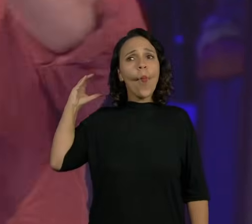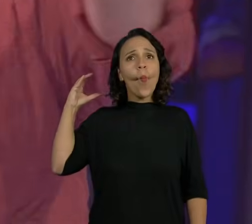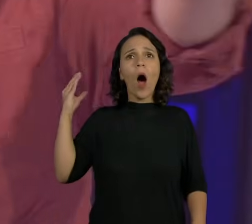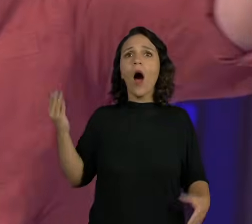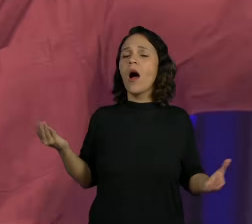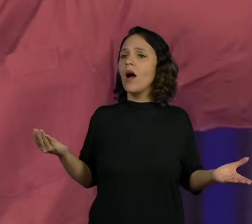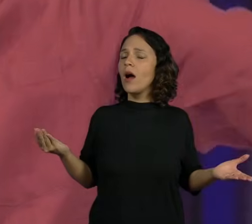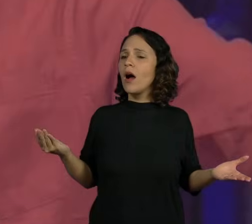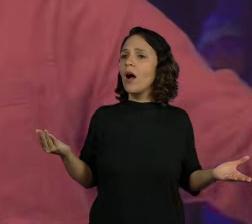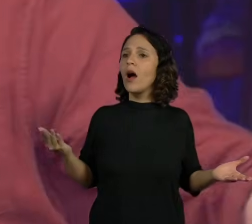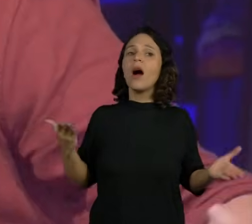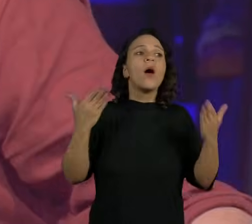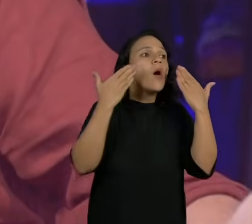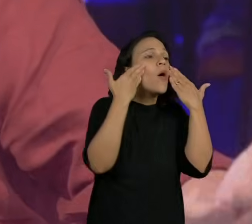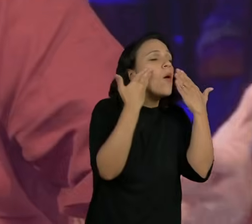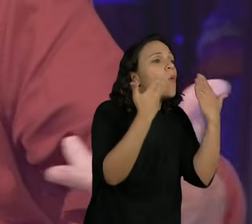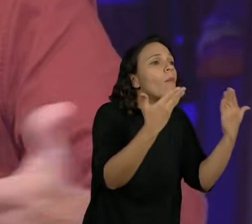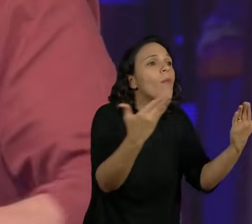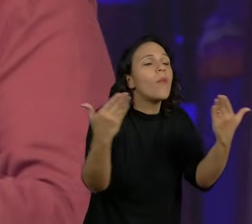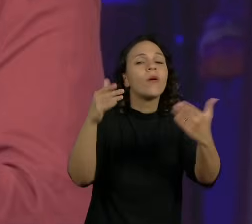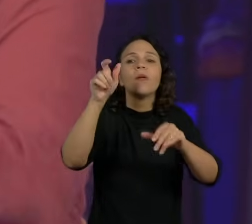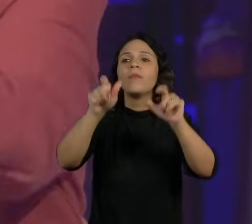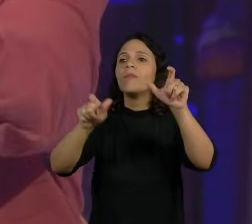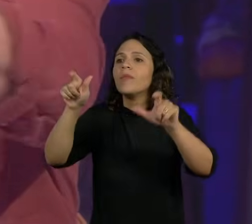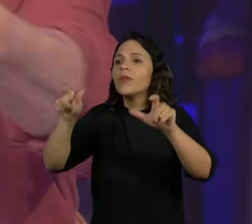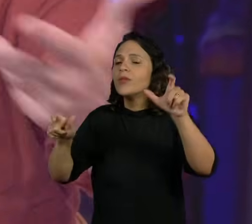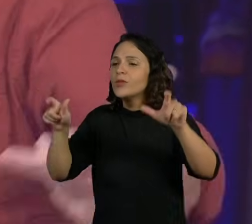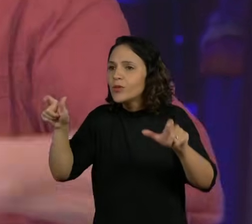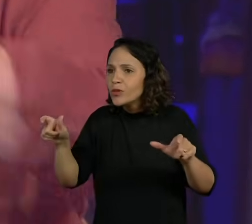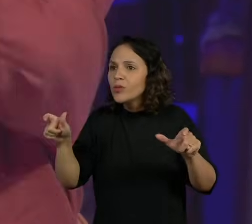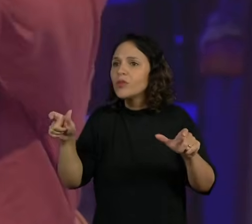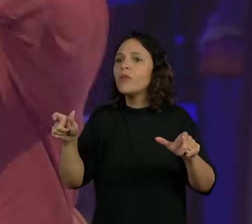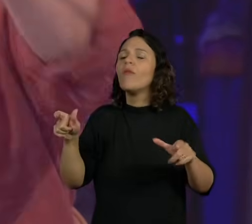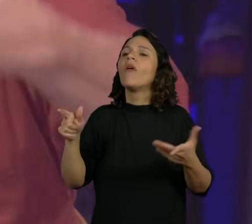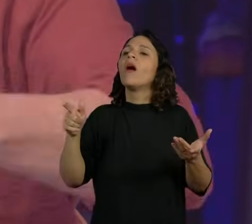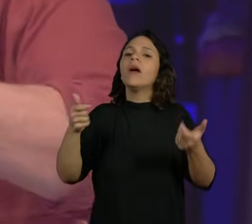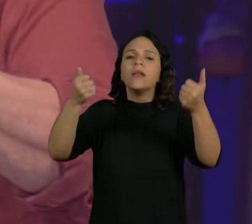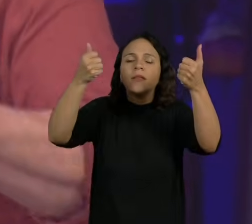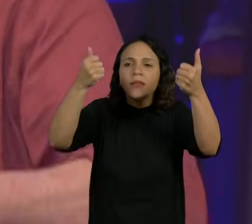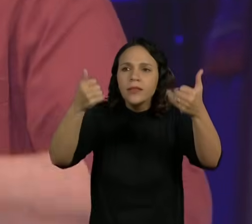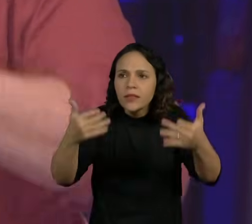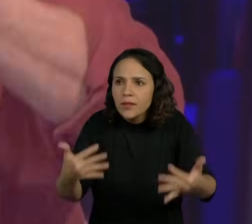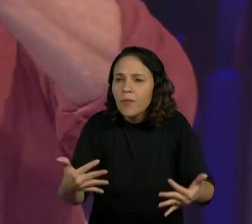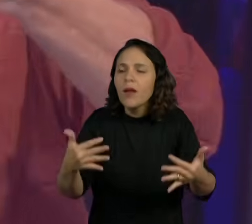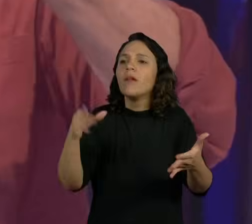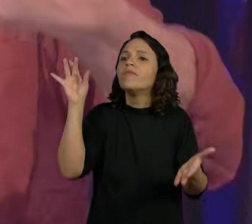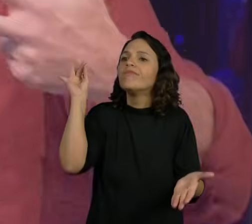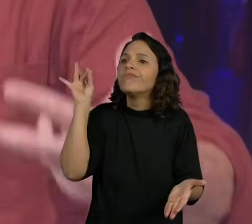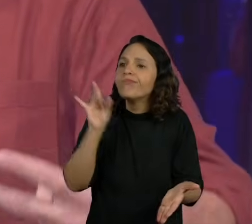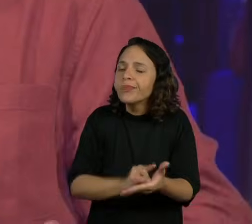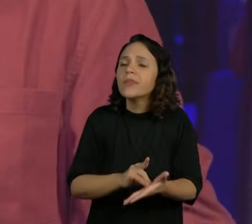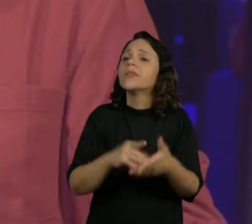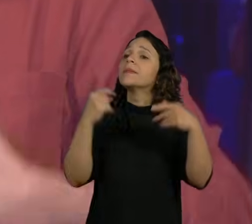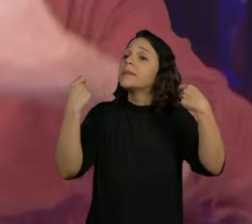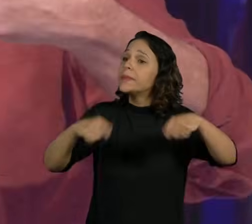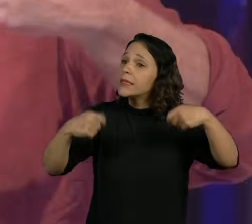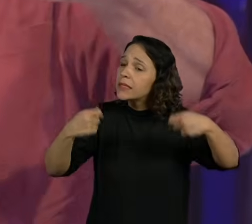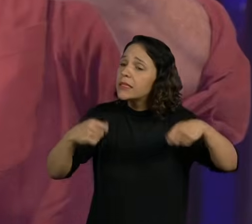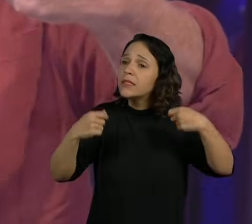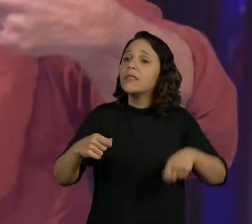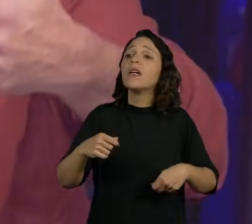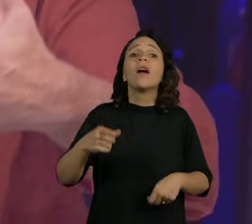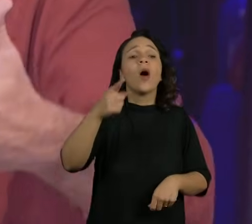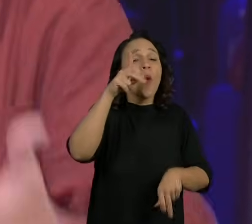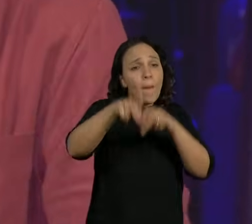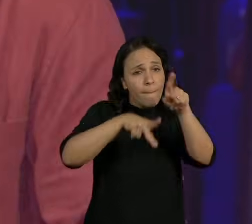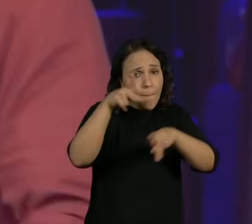não se mostra às pessoas, né? Entende? Narrativamente, que criar uma história, explicar para as pessoas quem é o